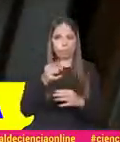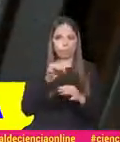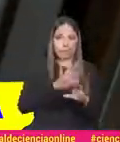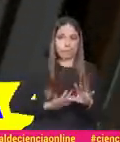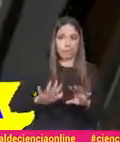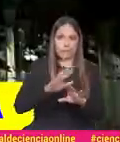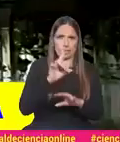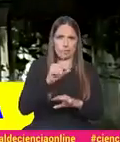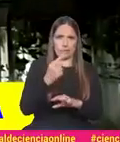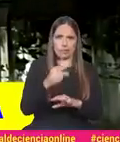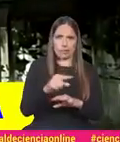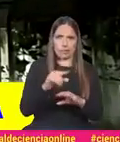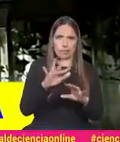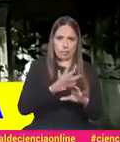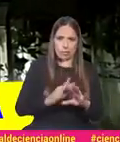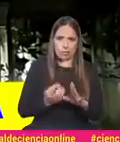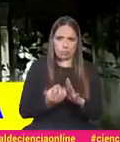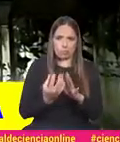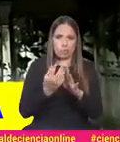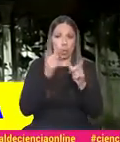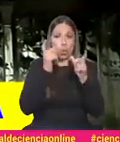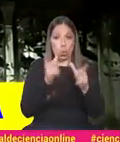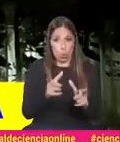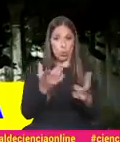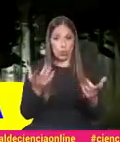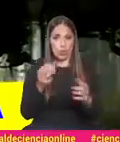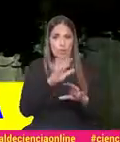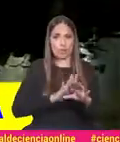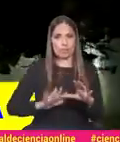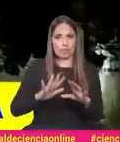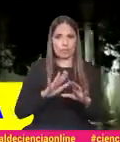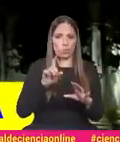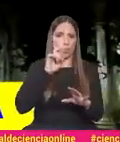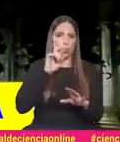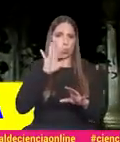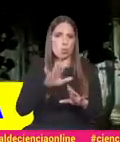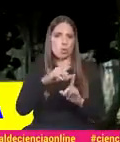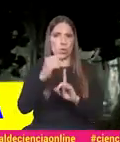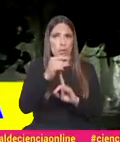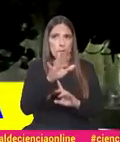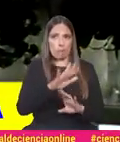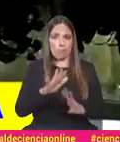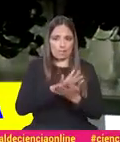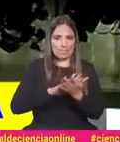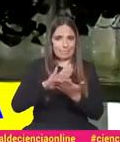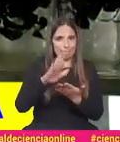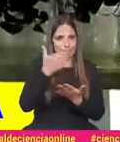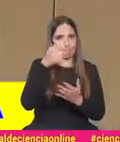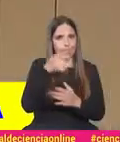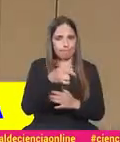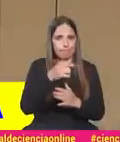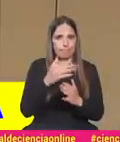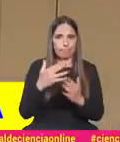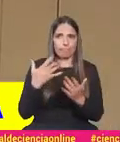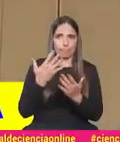laboratório, temos também as câmaras de crescimento com ambiente controlado, local onde se conservam as plântulas, na sua fase inicial, resultantes